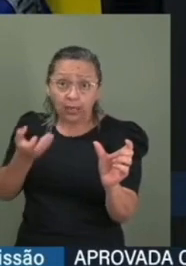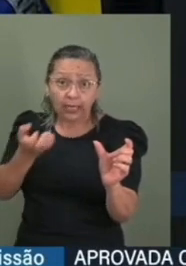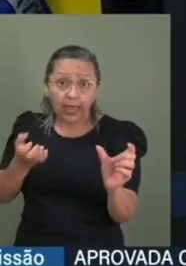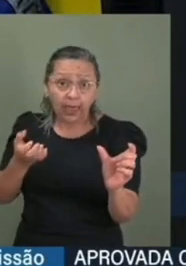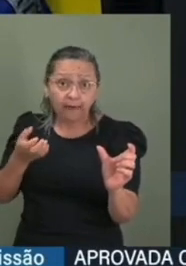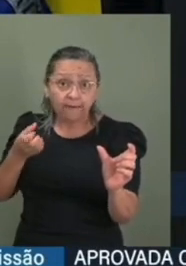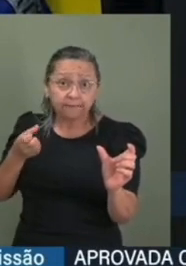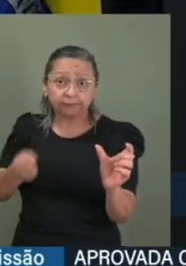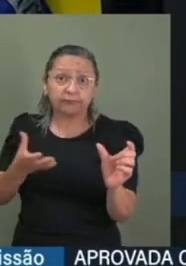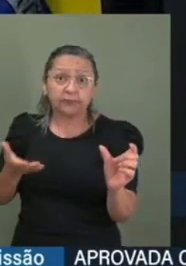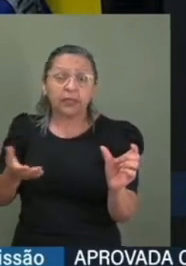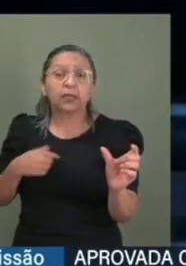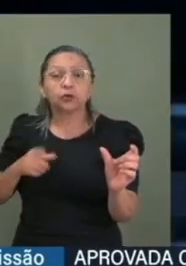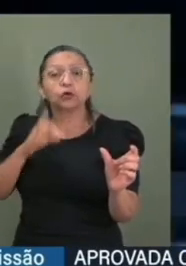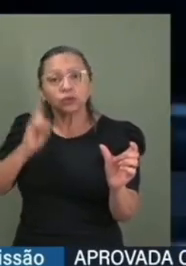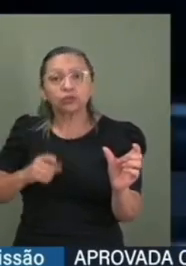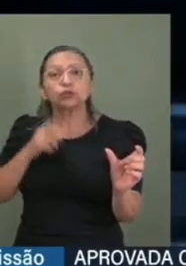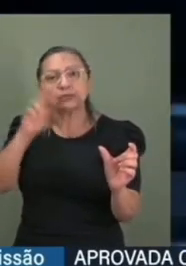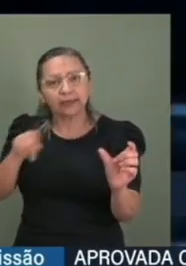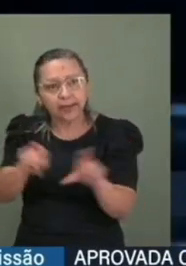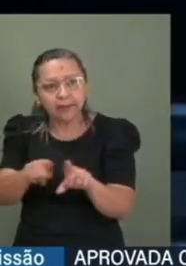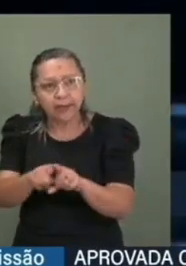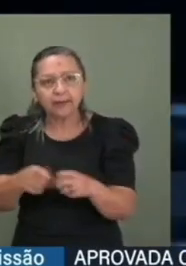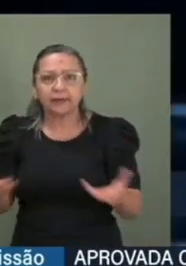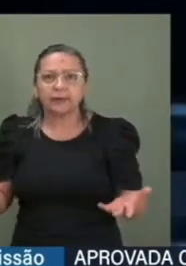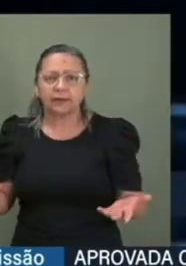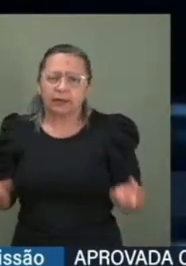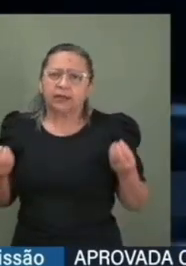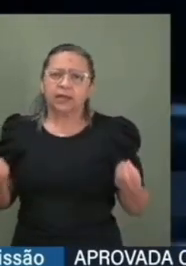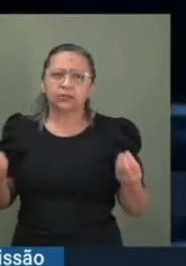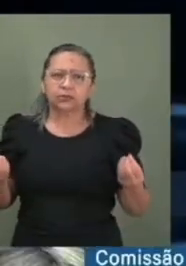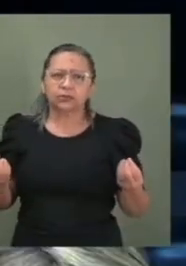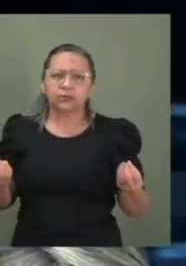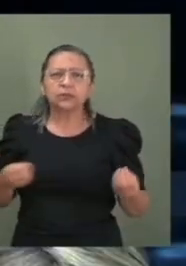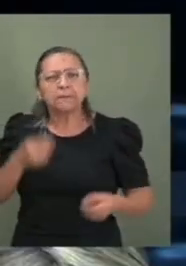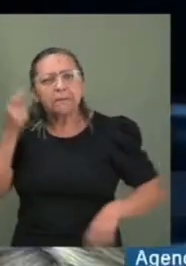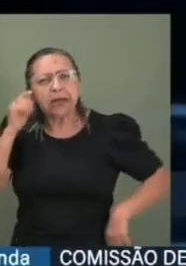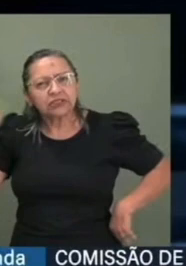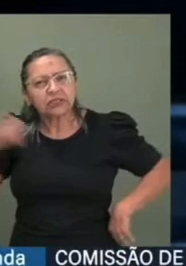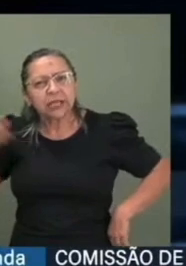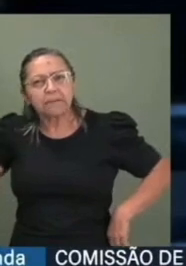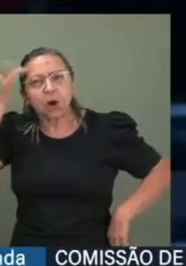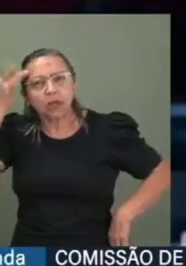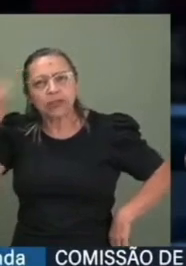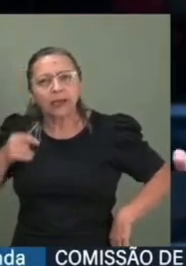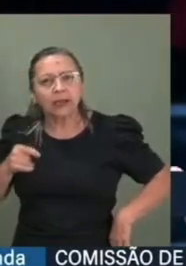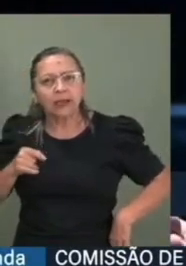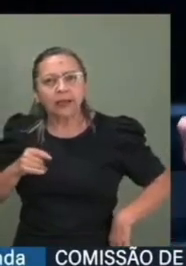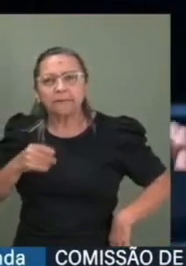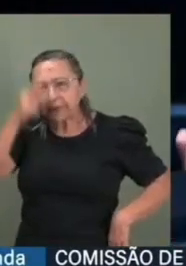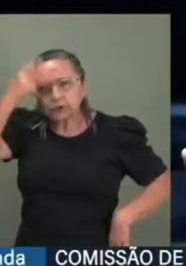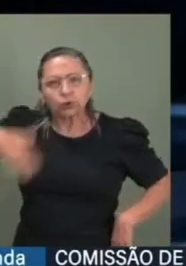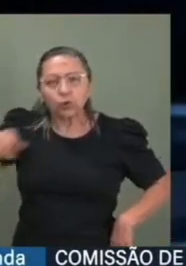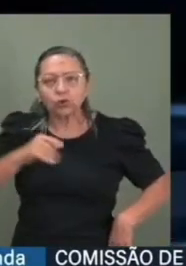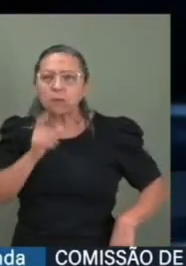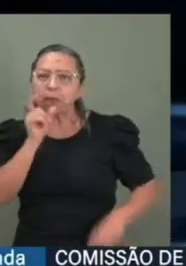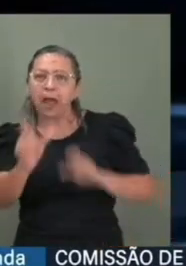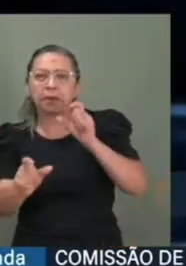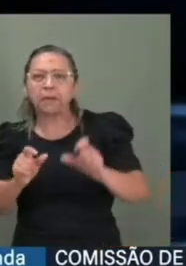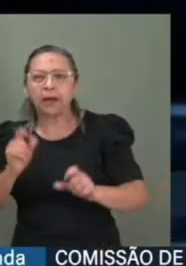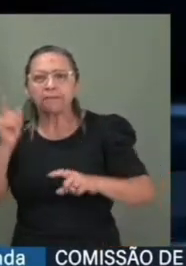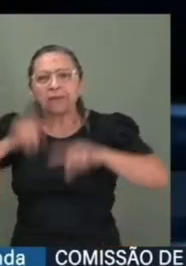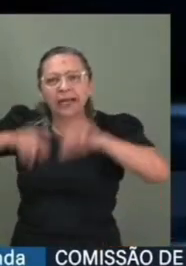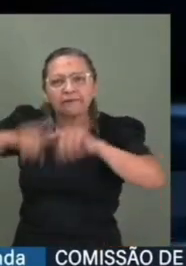eu me dou o direito de usá-la né já a pessoa se vira amada porque o senhor tava cumprindo os seus deveres de juiz